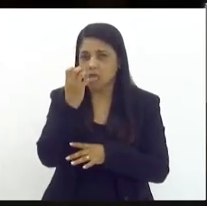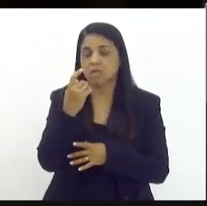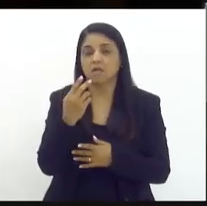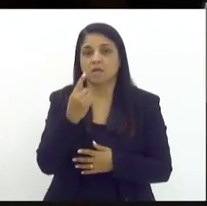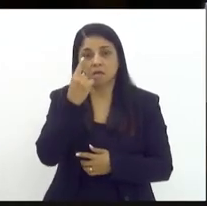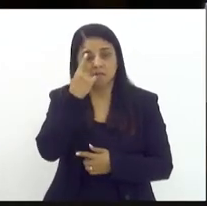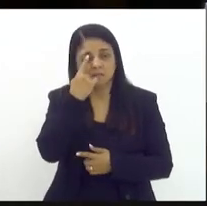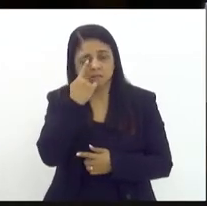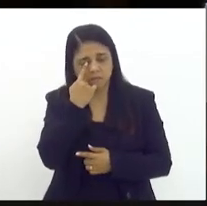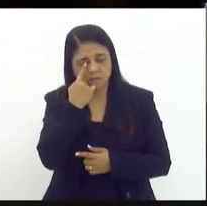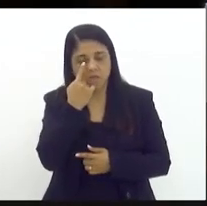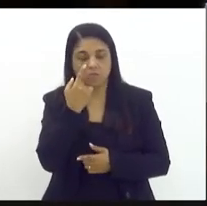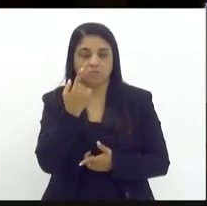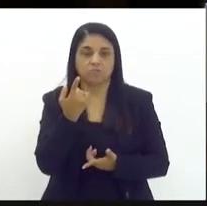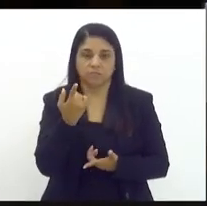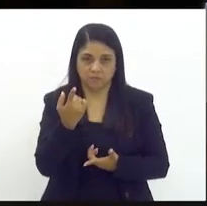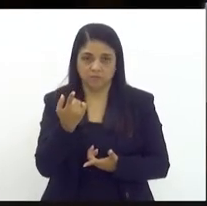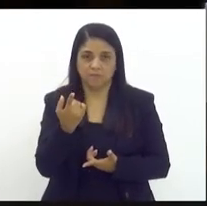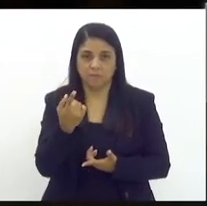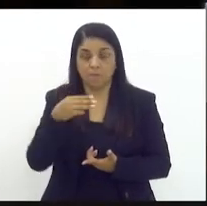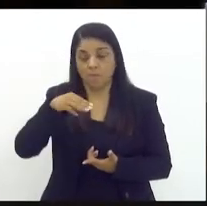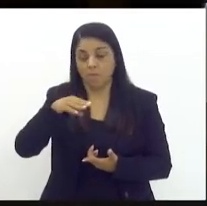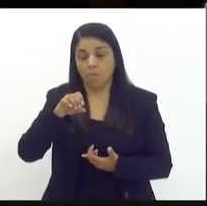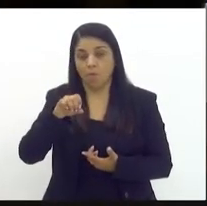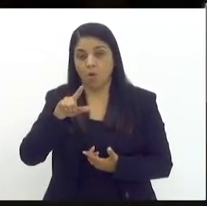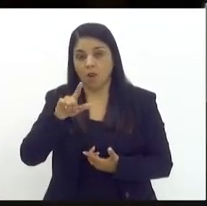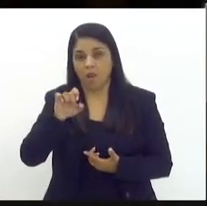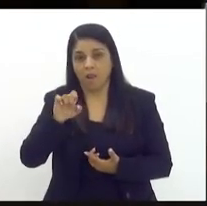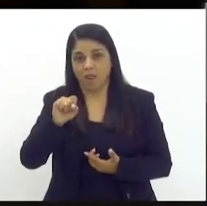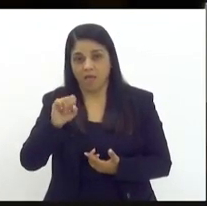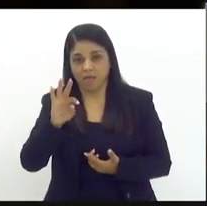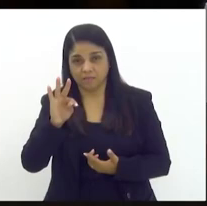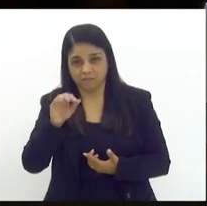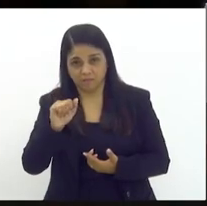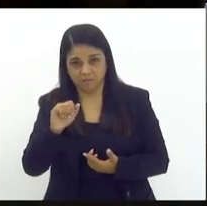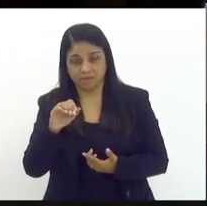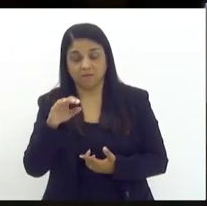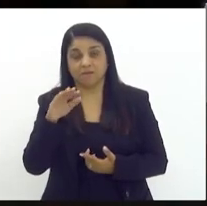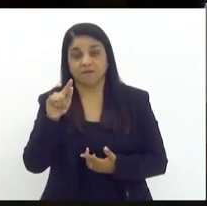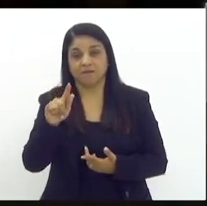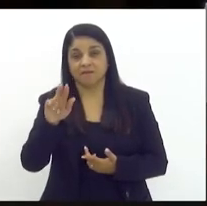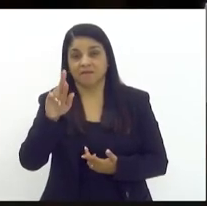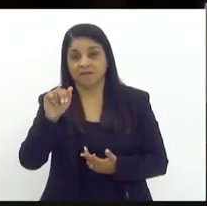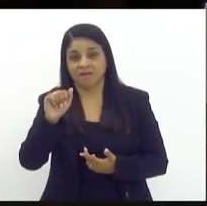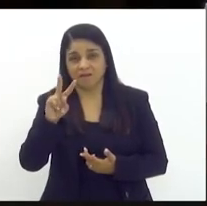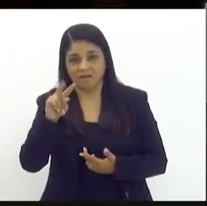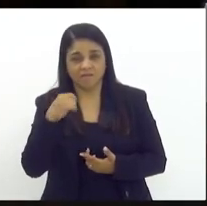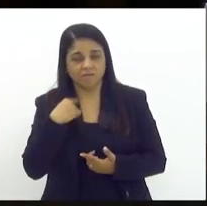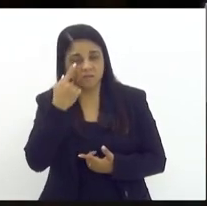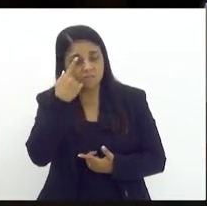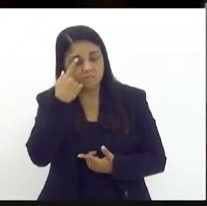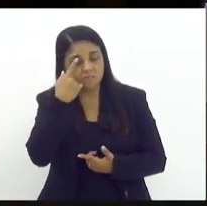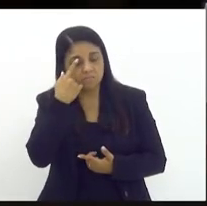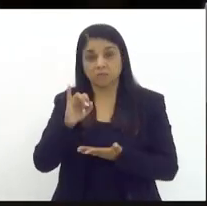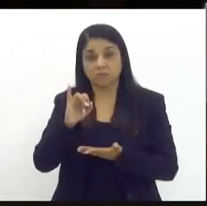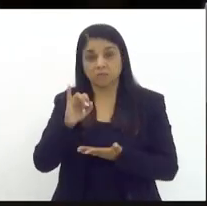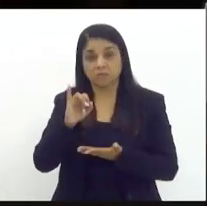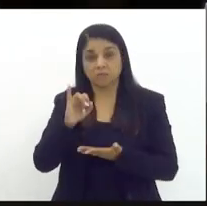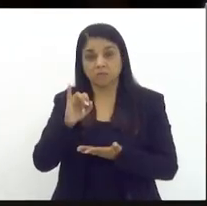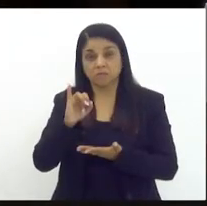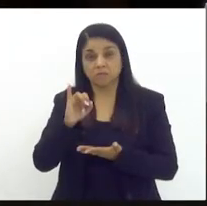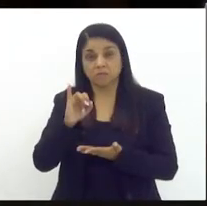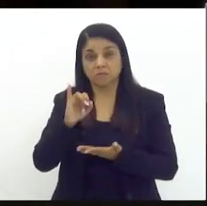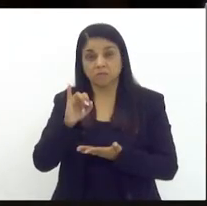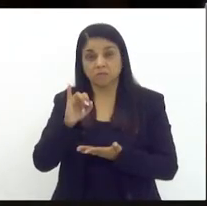tá aí na verdade o custo estimado era da ordem de 100 Bi foi ao Supremo na turma